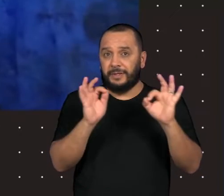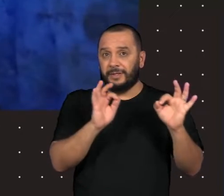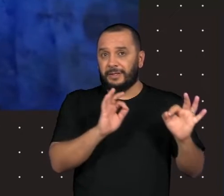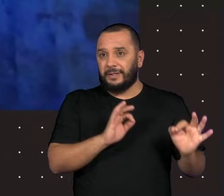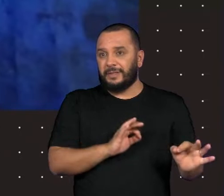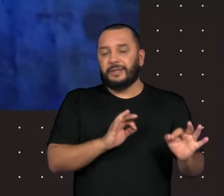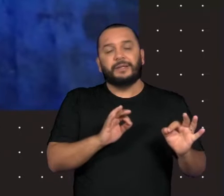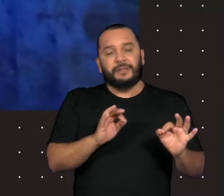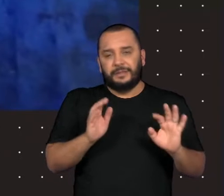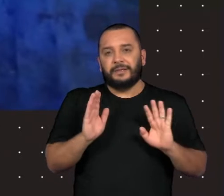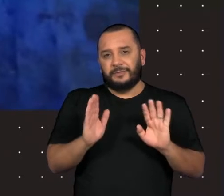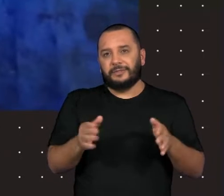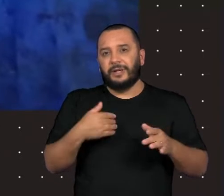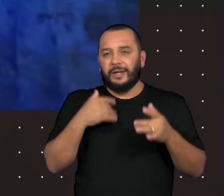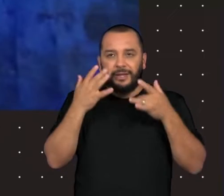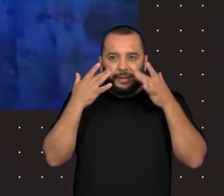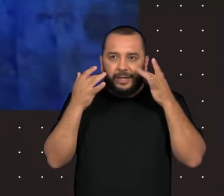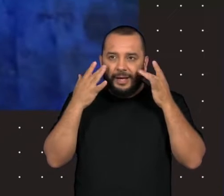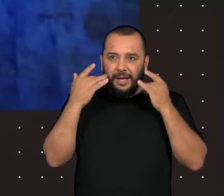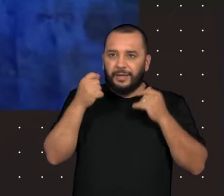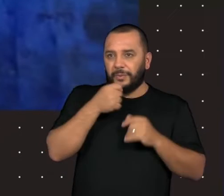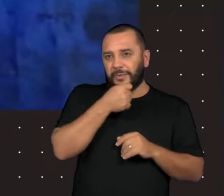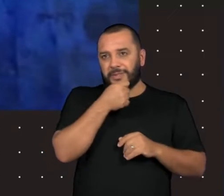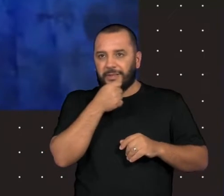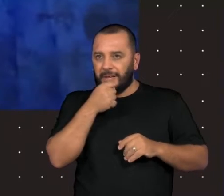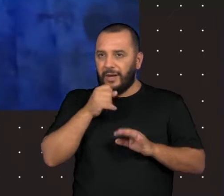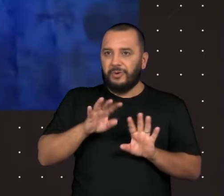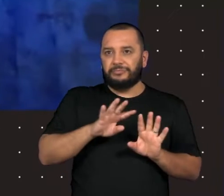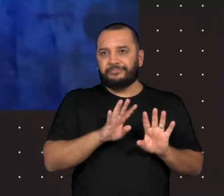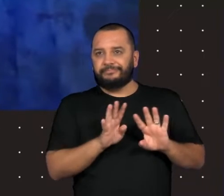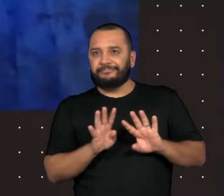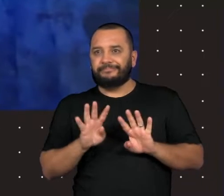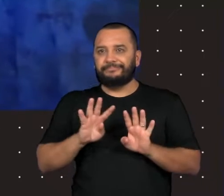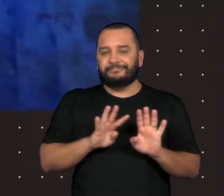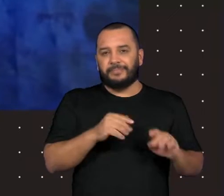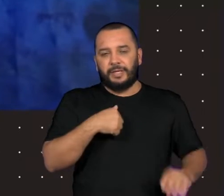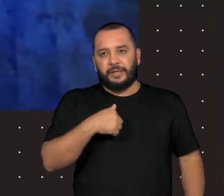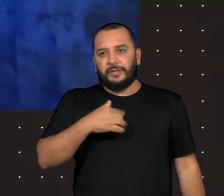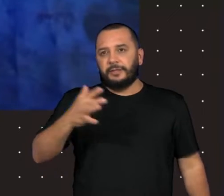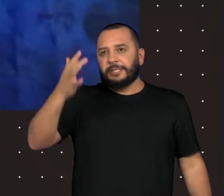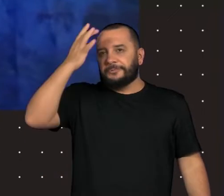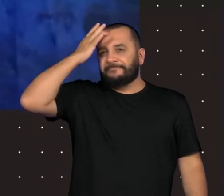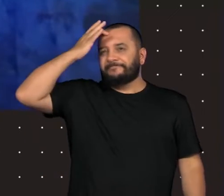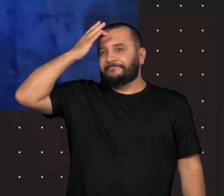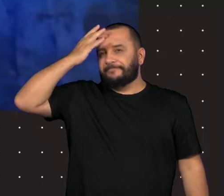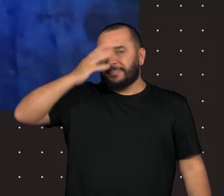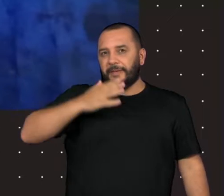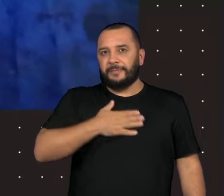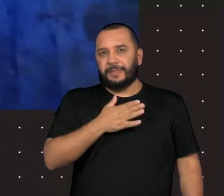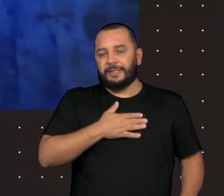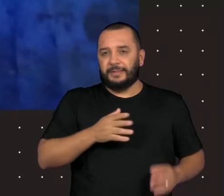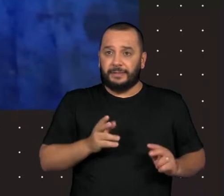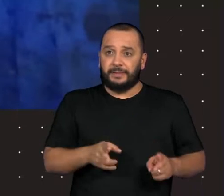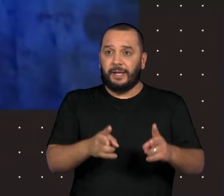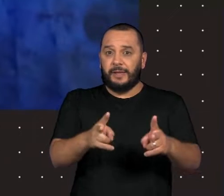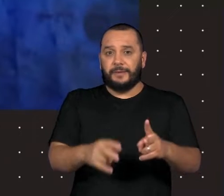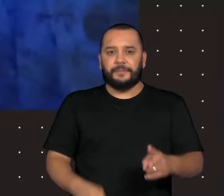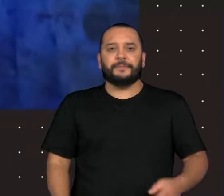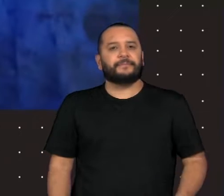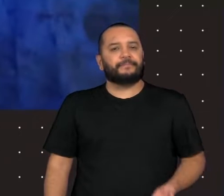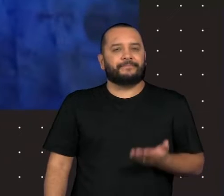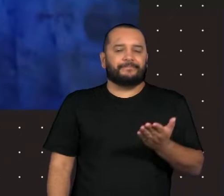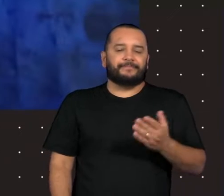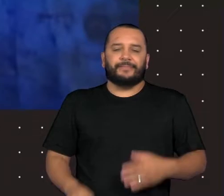espetáculo musical. Então, isso ficou marcado para mim para sempre. E Esther, como sempre, estava